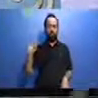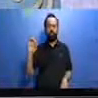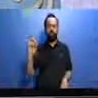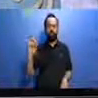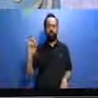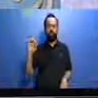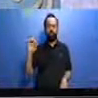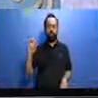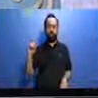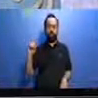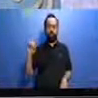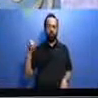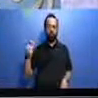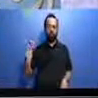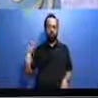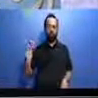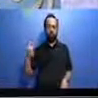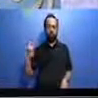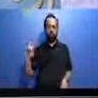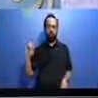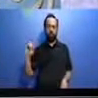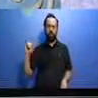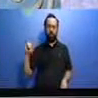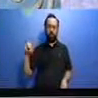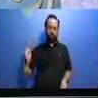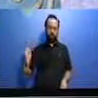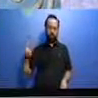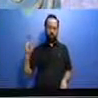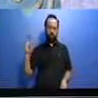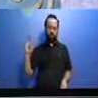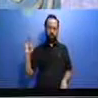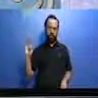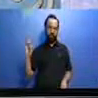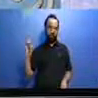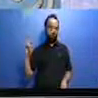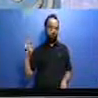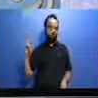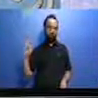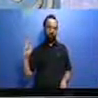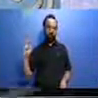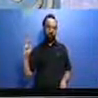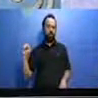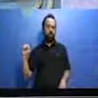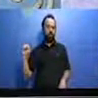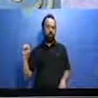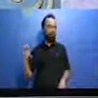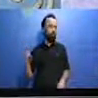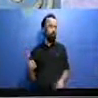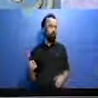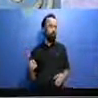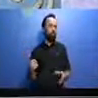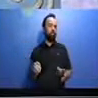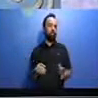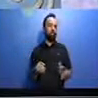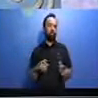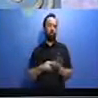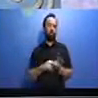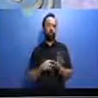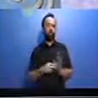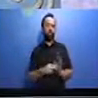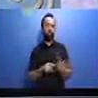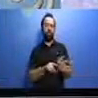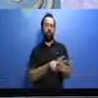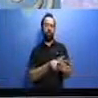cilíndricos. Mas o que é esse formato geométrico cilíndrico? O formato do lápis, ele é cilíndrico. Aqui eu coloquei 3 exemplos,